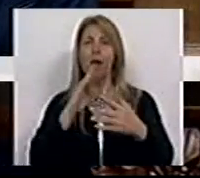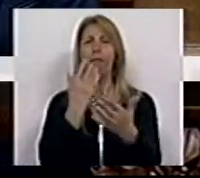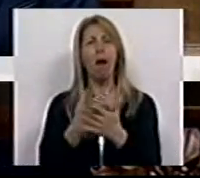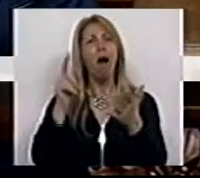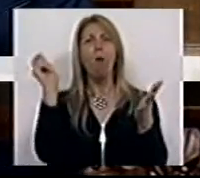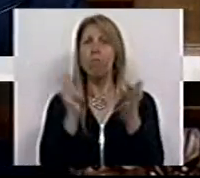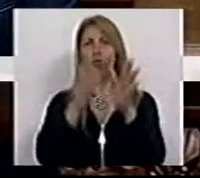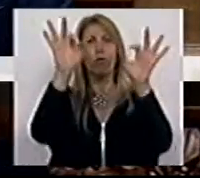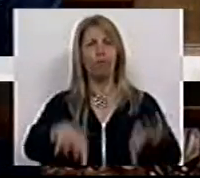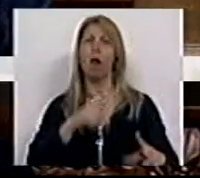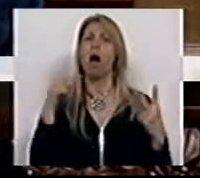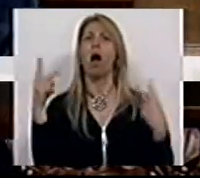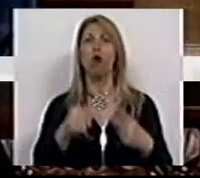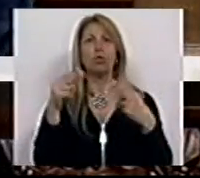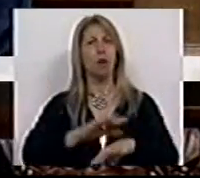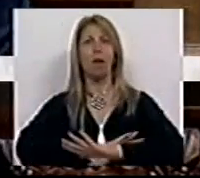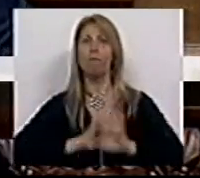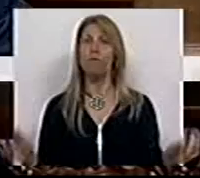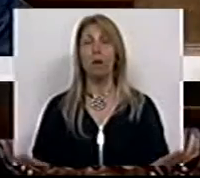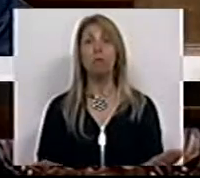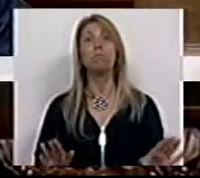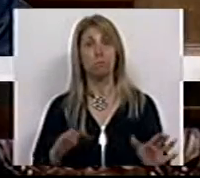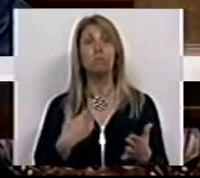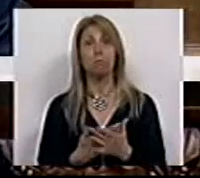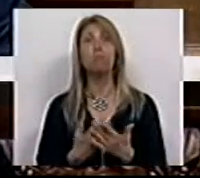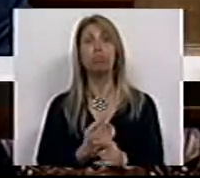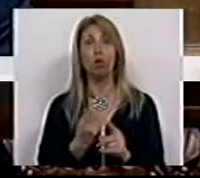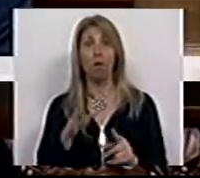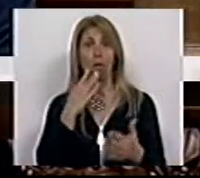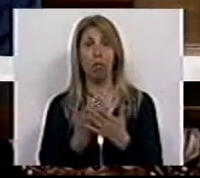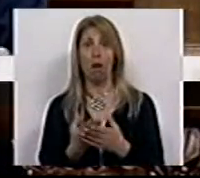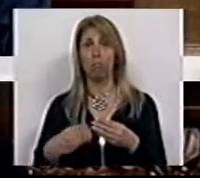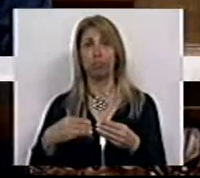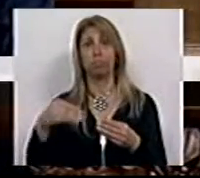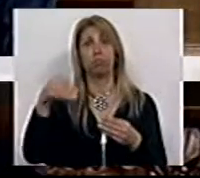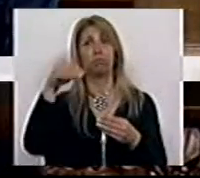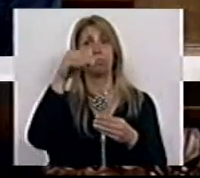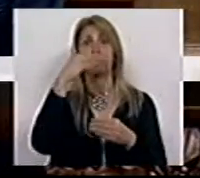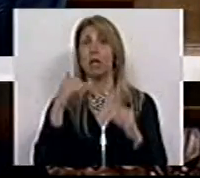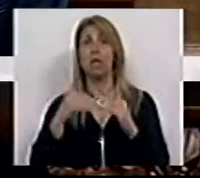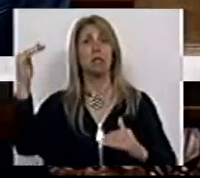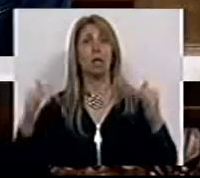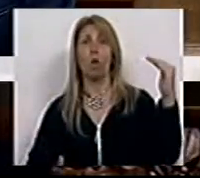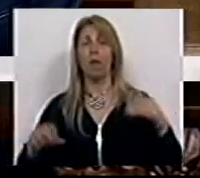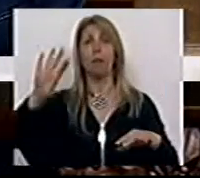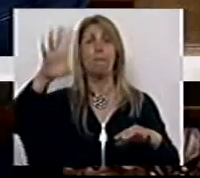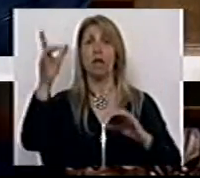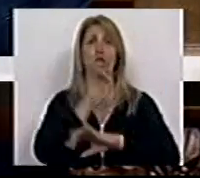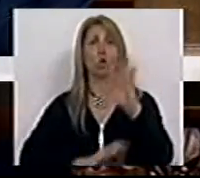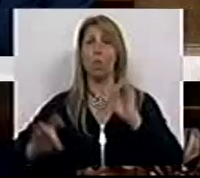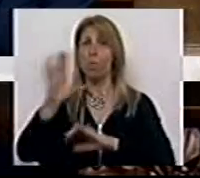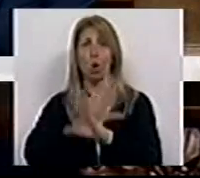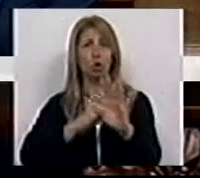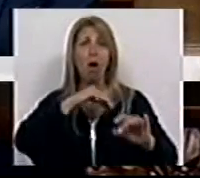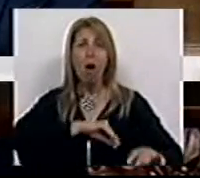austeridade, responsável pelo agravar sem paralelo da desigualdade entre os países europeus e pela crescente disparidade